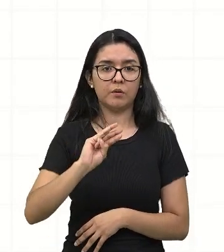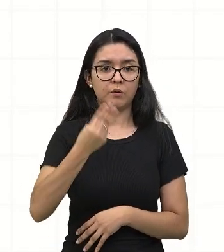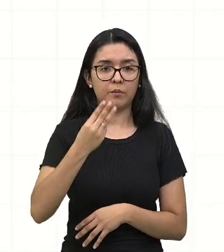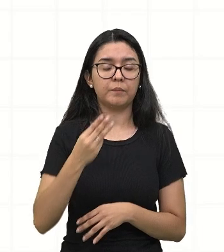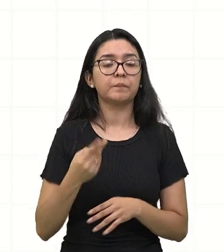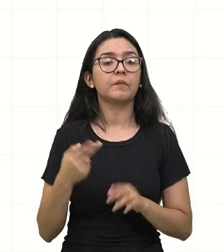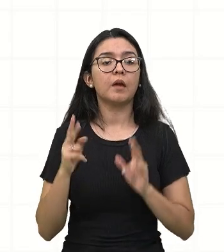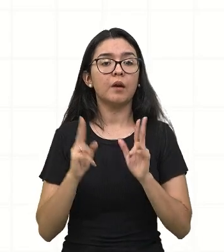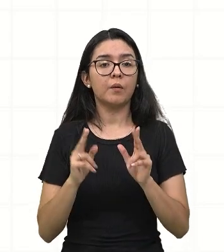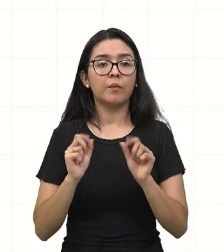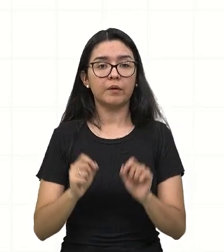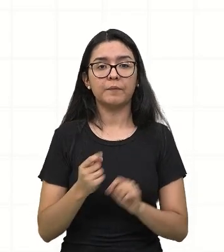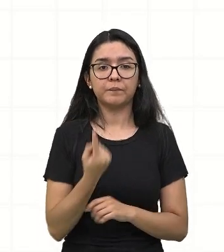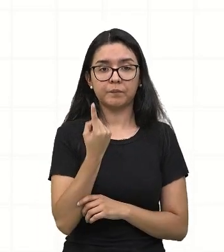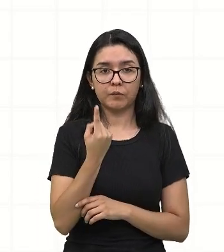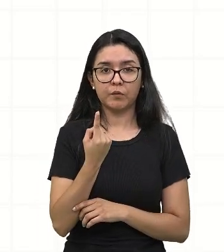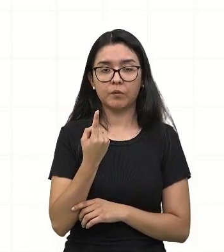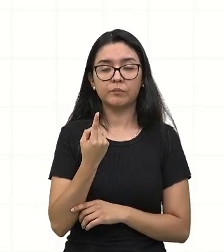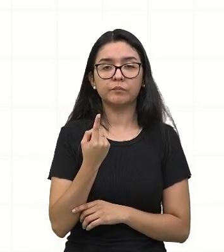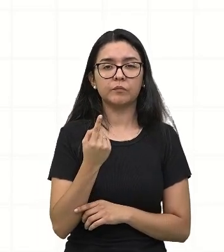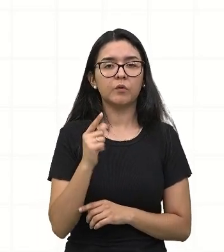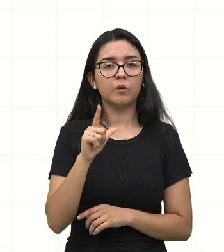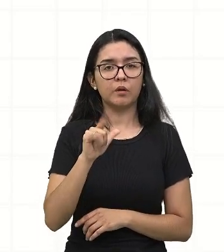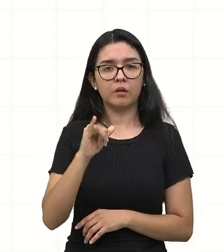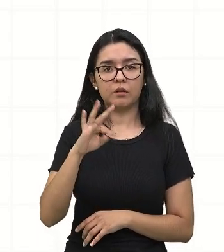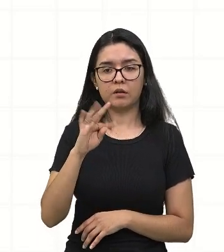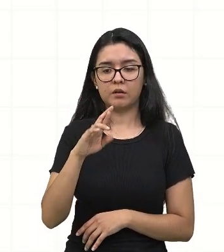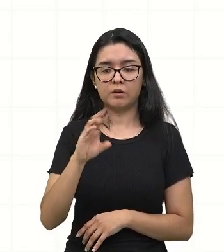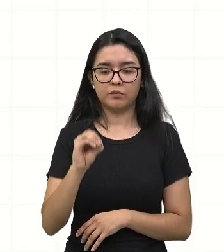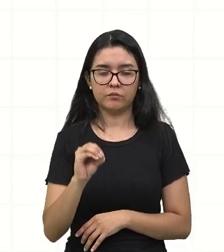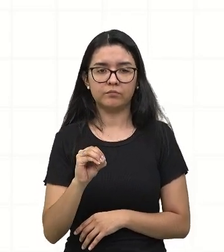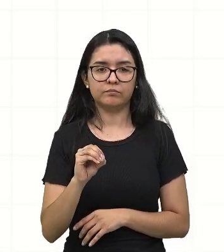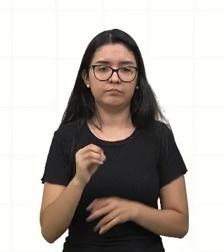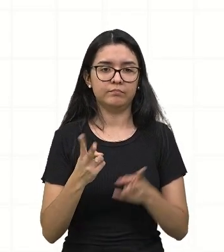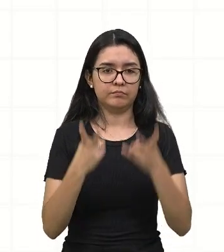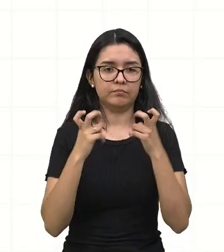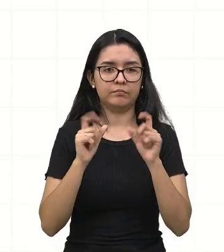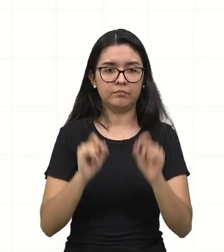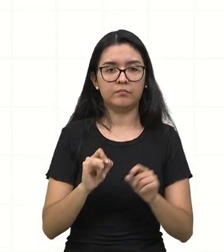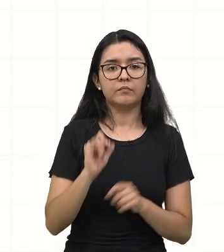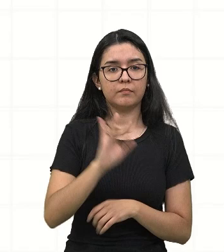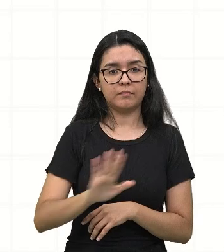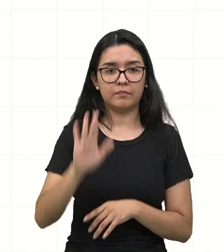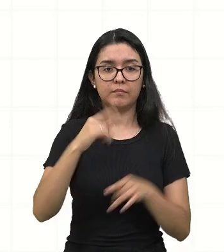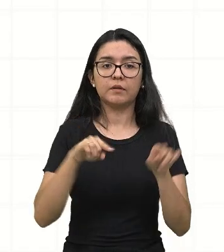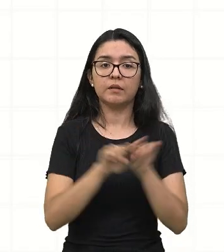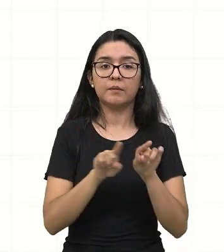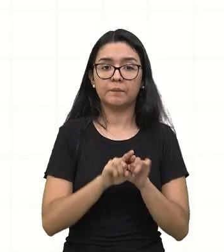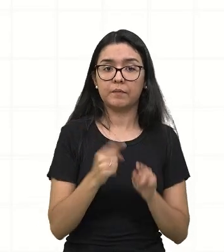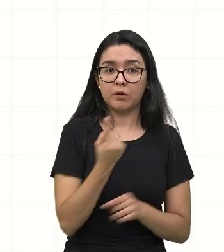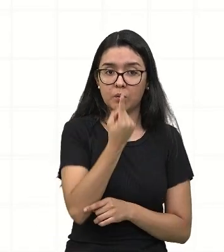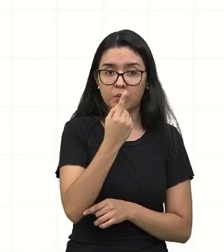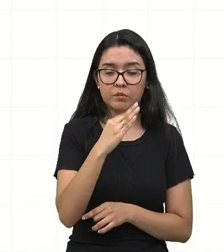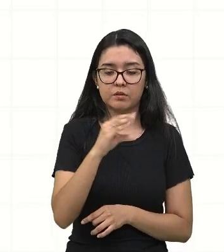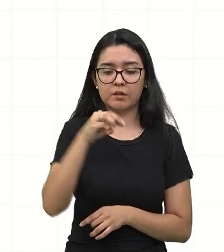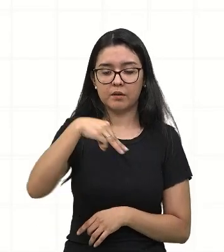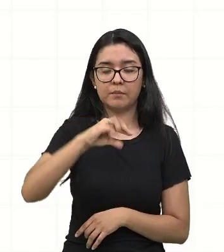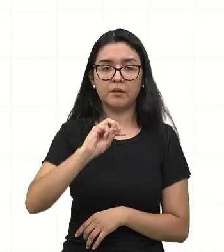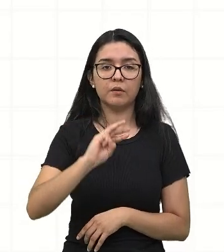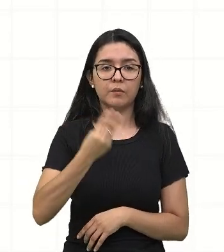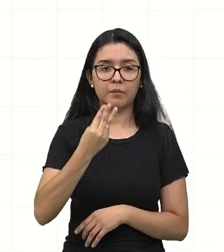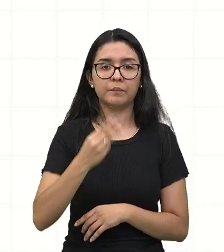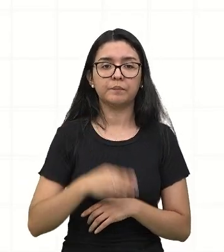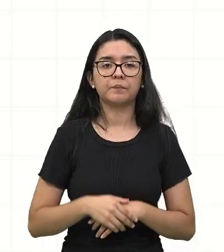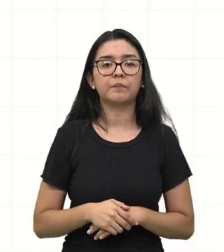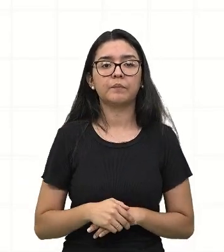faça a relação das dimensões pela imagem. E temos também aqui 1 centímetro